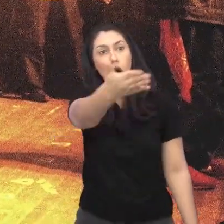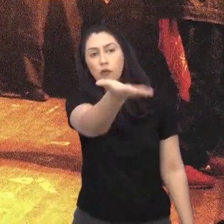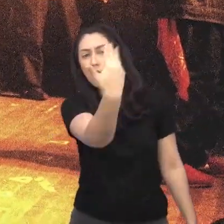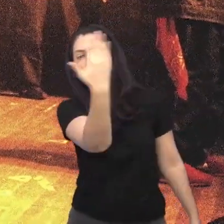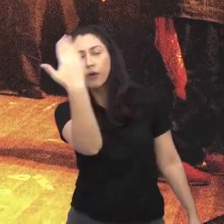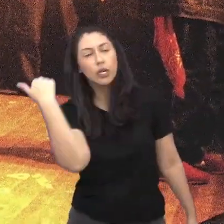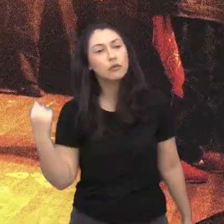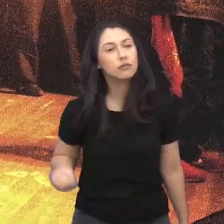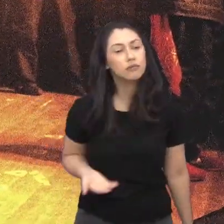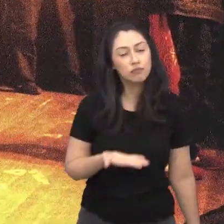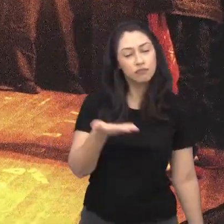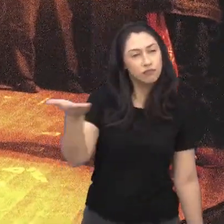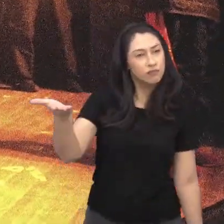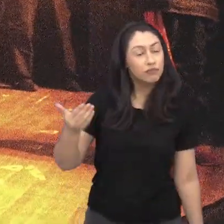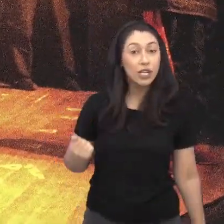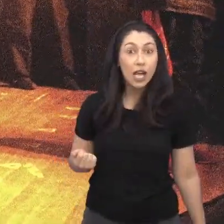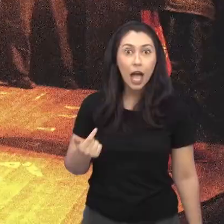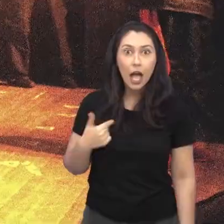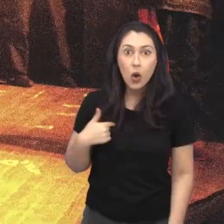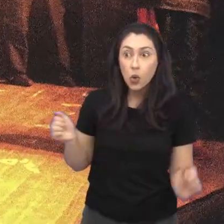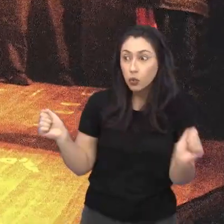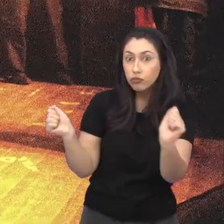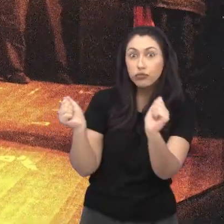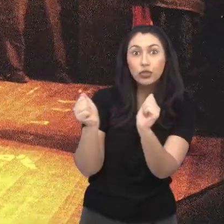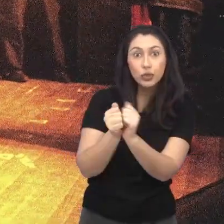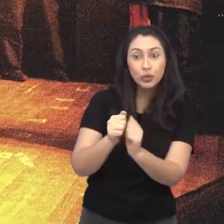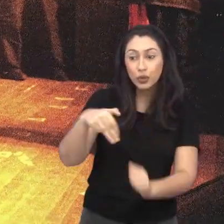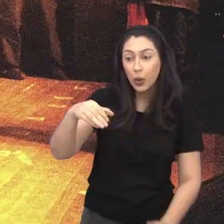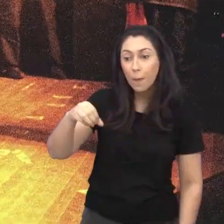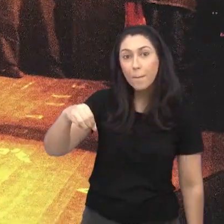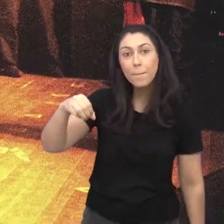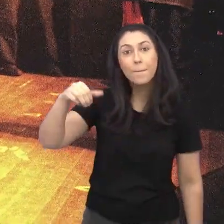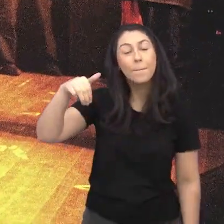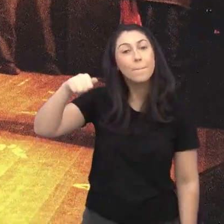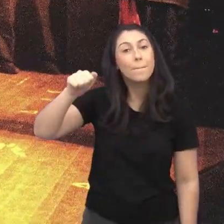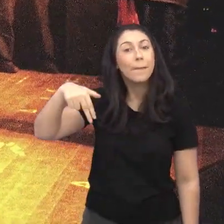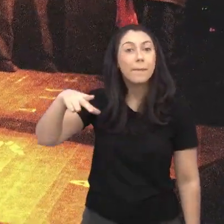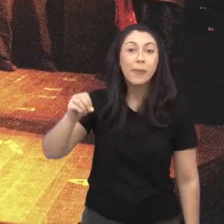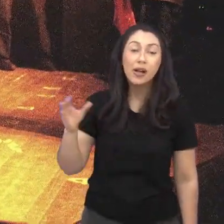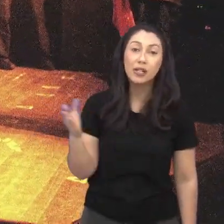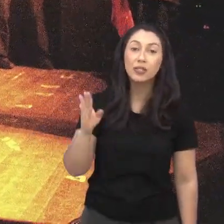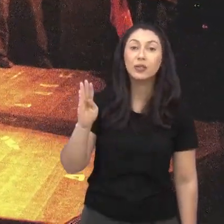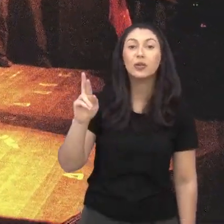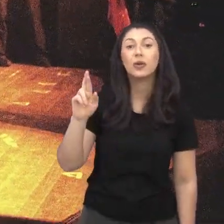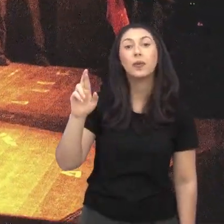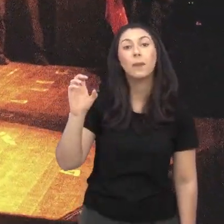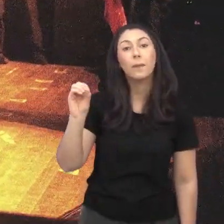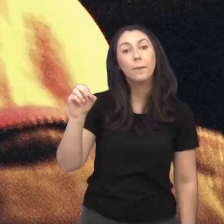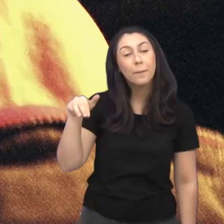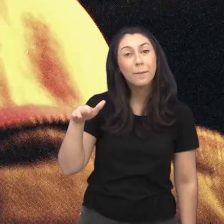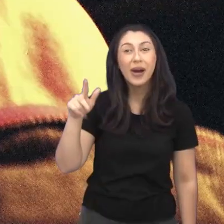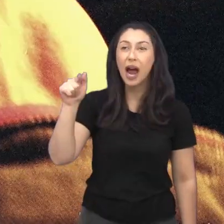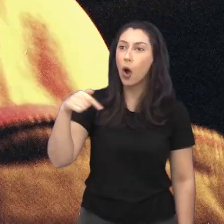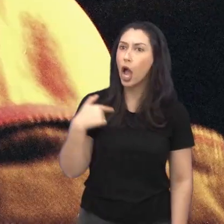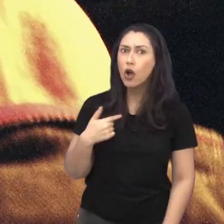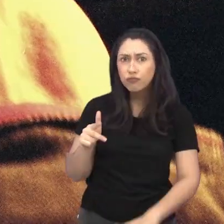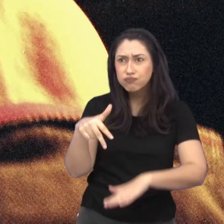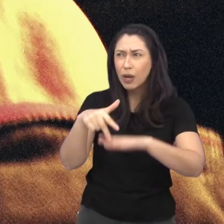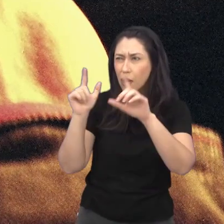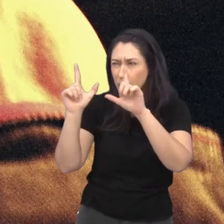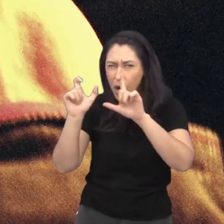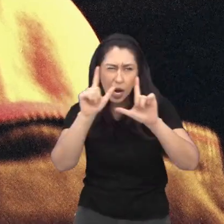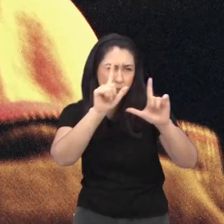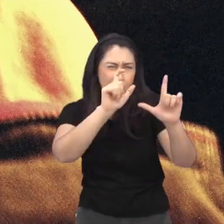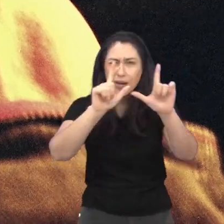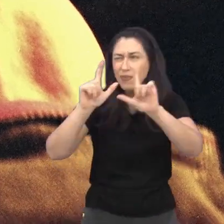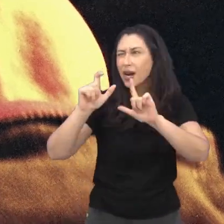alemão. O cara colocou eu do lado do Mano Brown e dos caras. Eu fotografei o show do palco. Então o momento mais importante